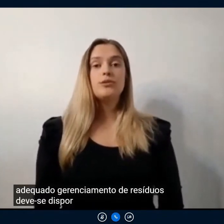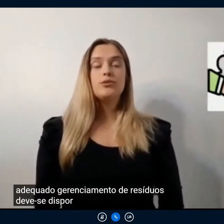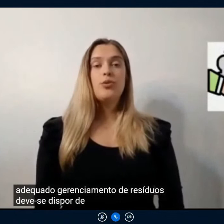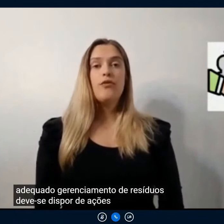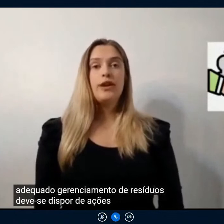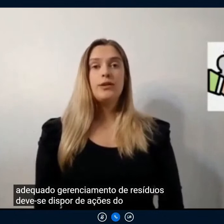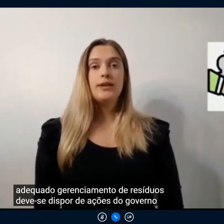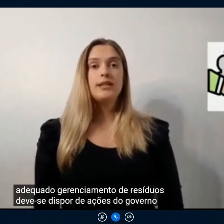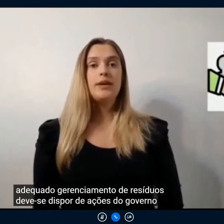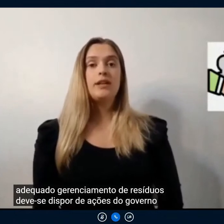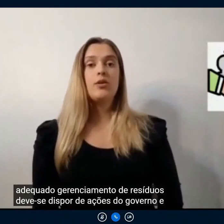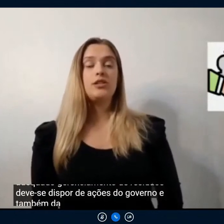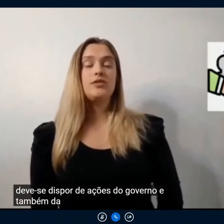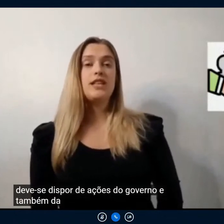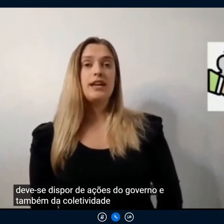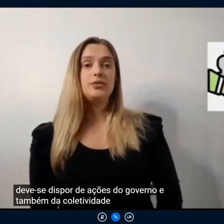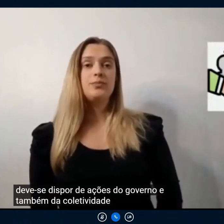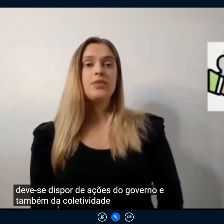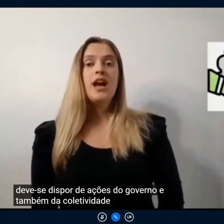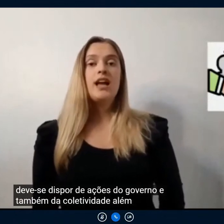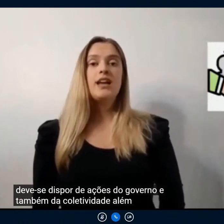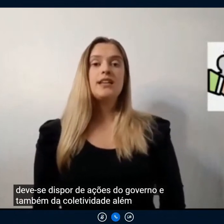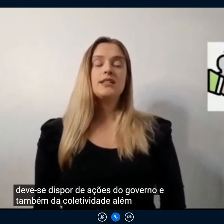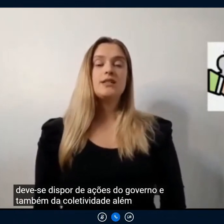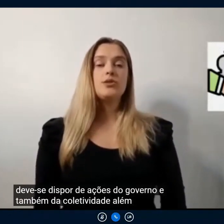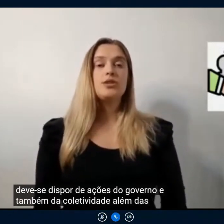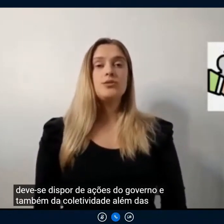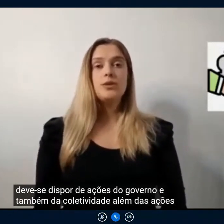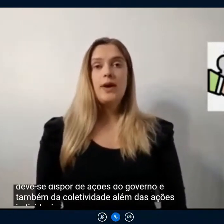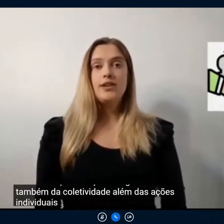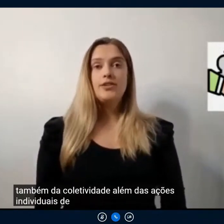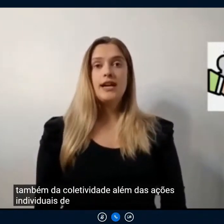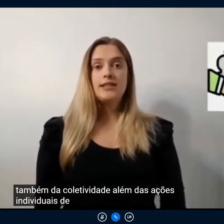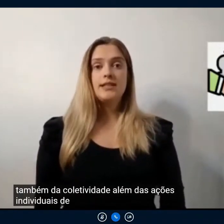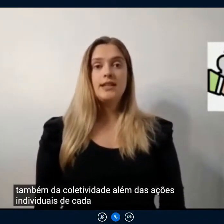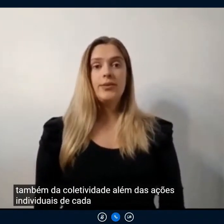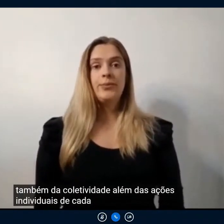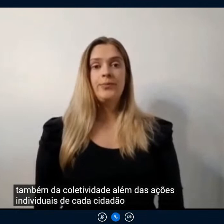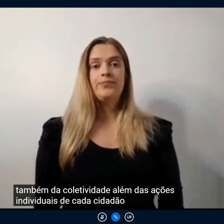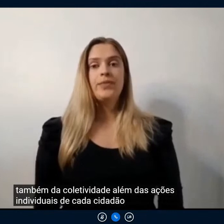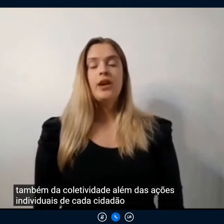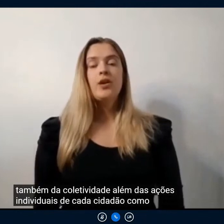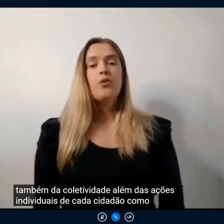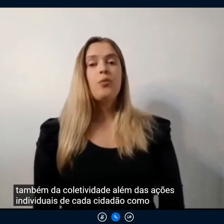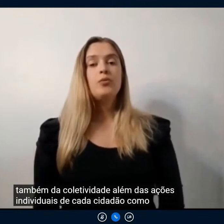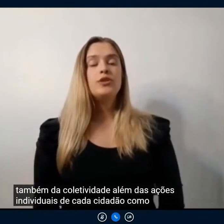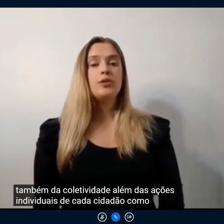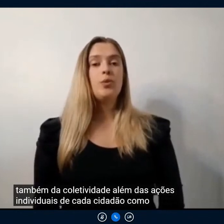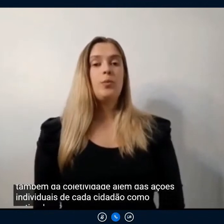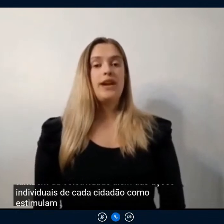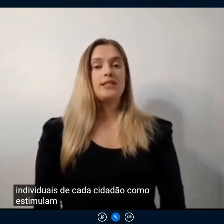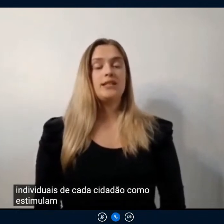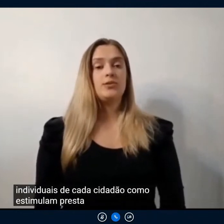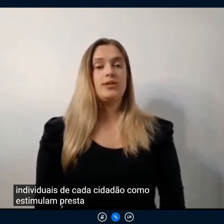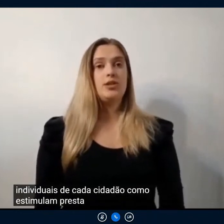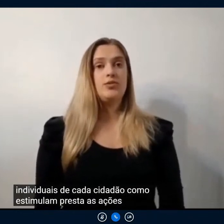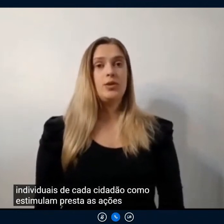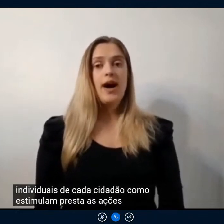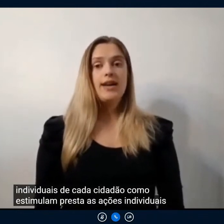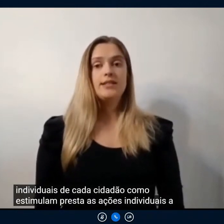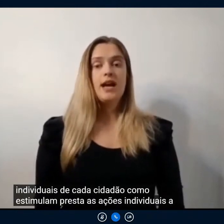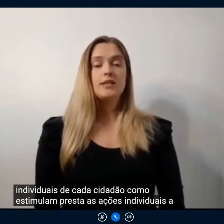dispor de ações do governo e também da coletividade, além das ações individuais de cada cidadão. Como um estímulo para essas